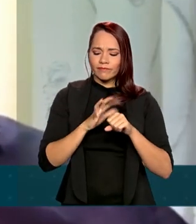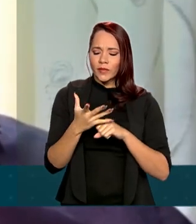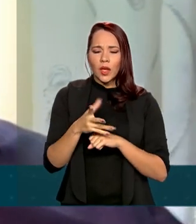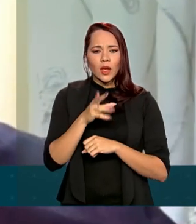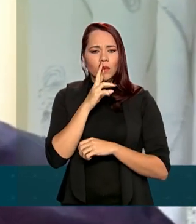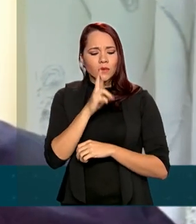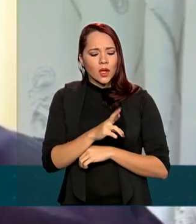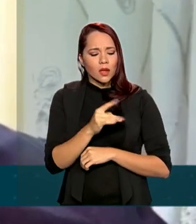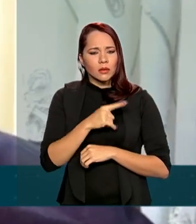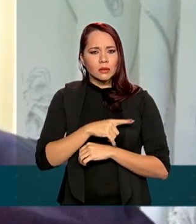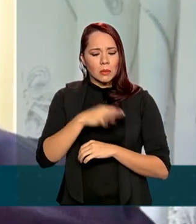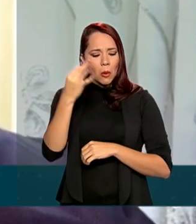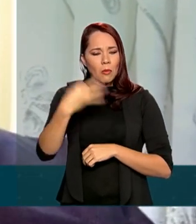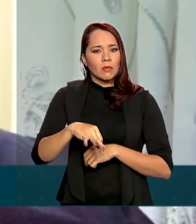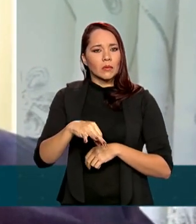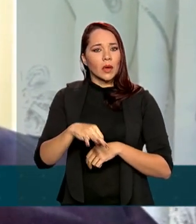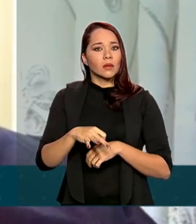atestou positivo mas nós já estávamos em